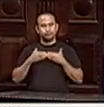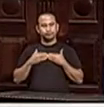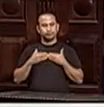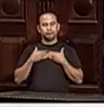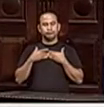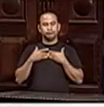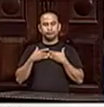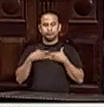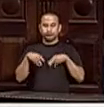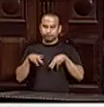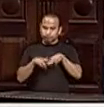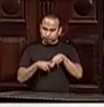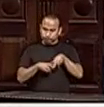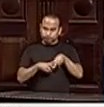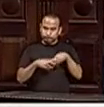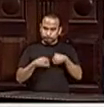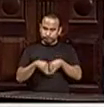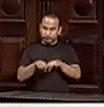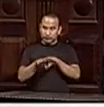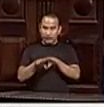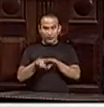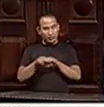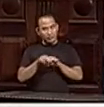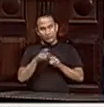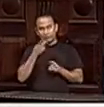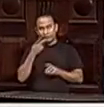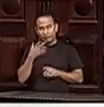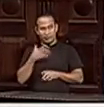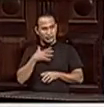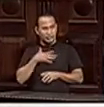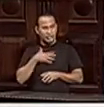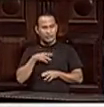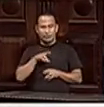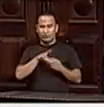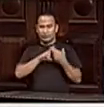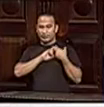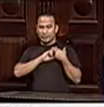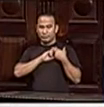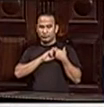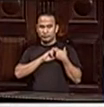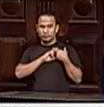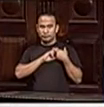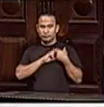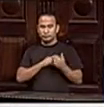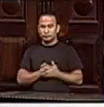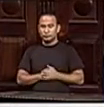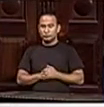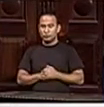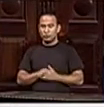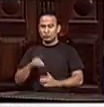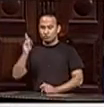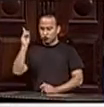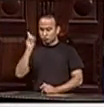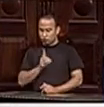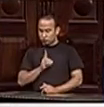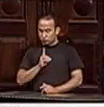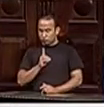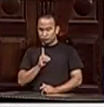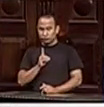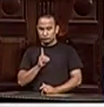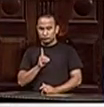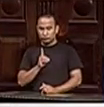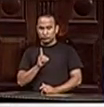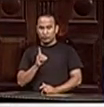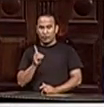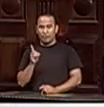manutenção das prisões. Isso não significa que não devam ser respeitados os direitos legítimos